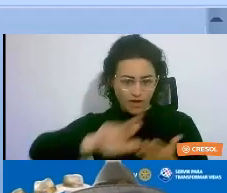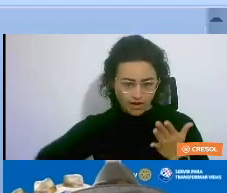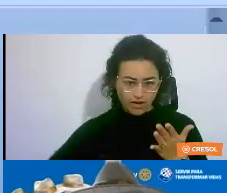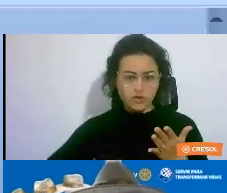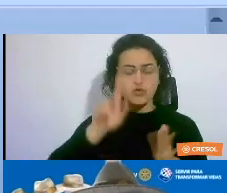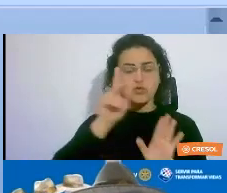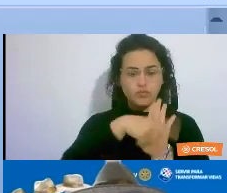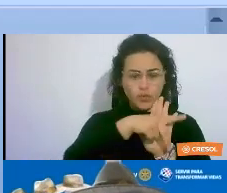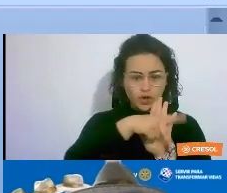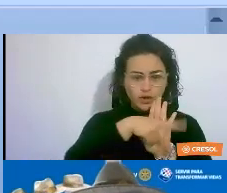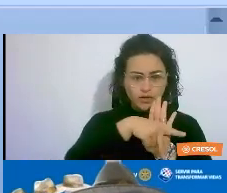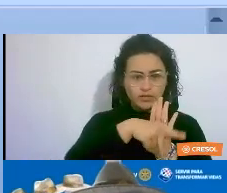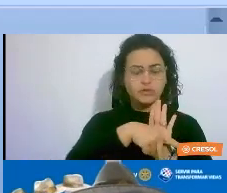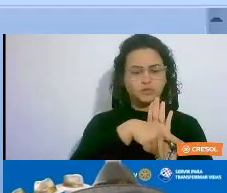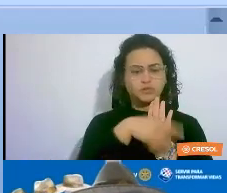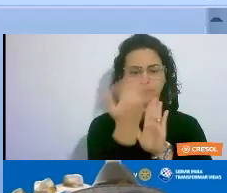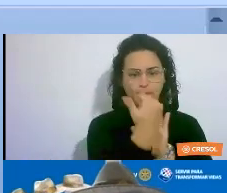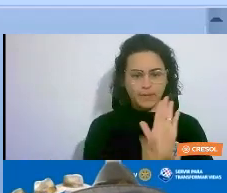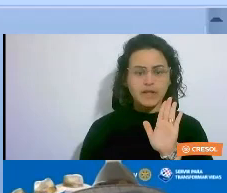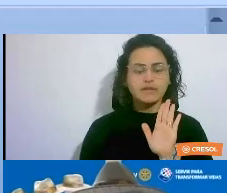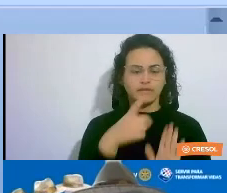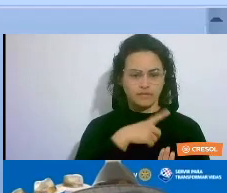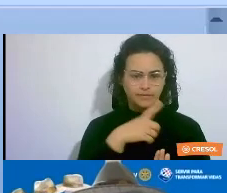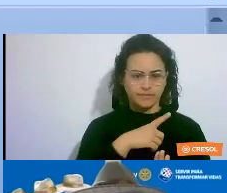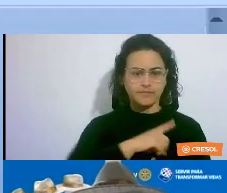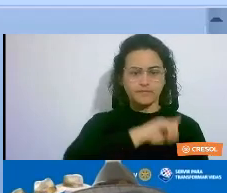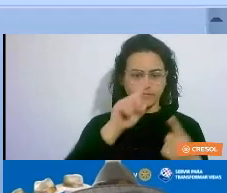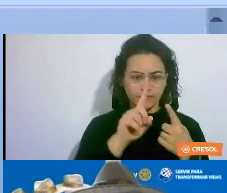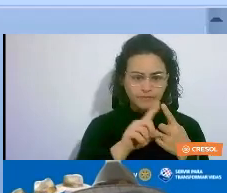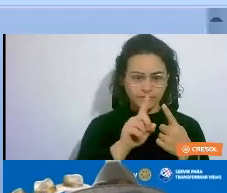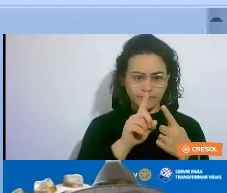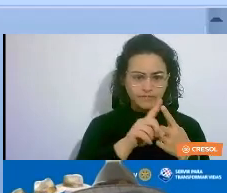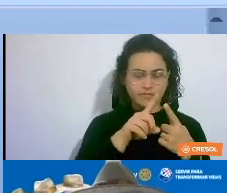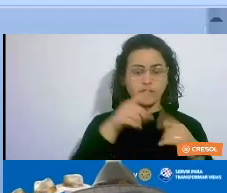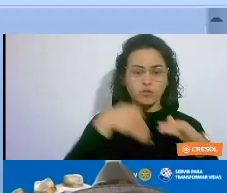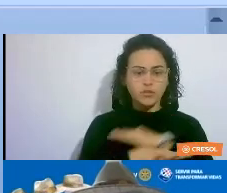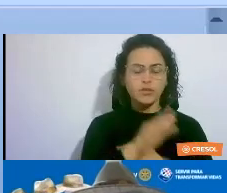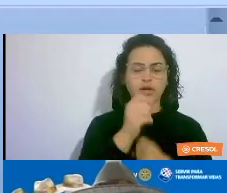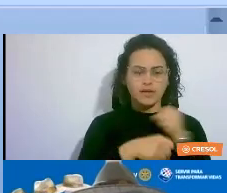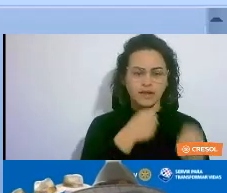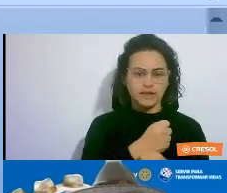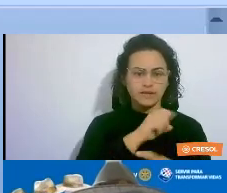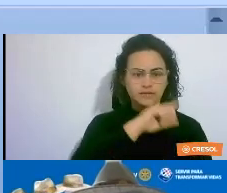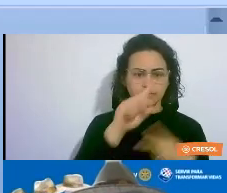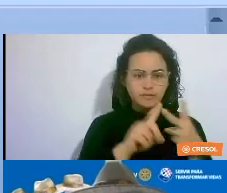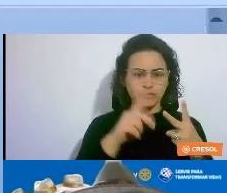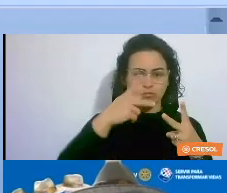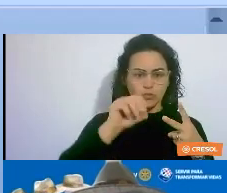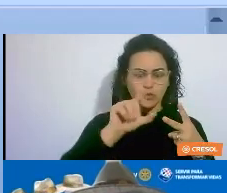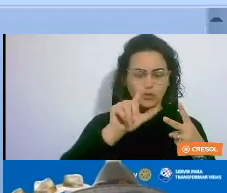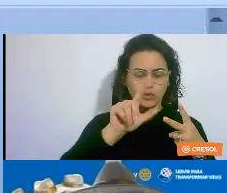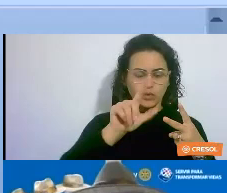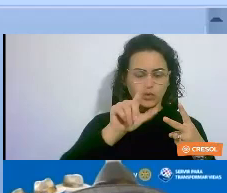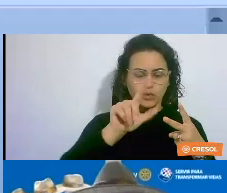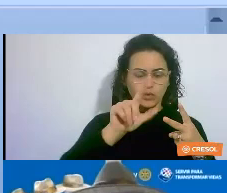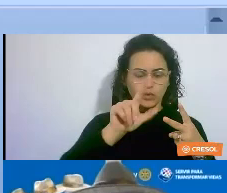né? O fundo de dotação, a sociedade Paul Harris, que será apresentada pelo companheiro mais tarde, e